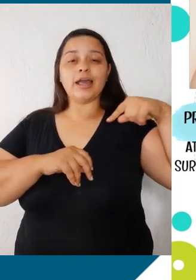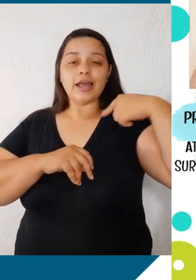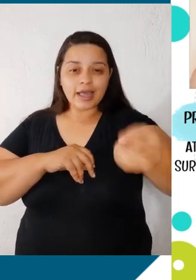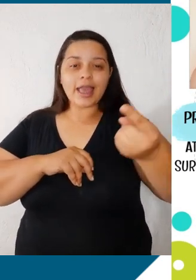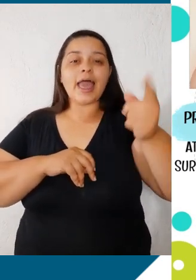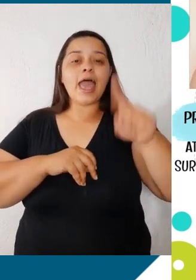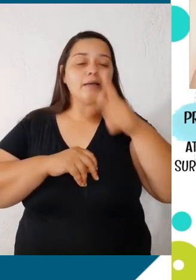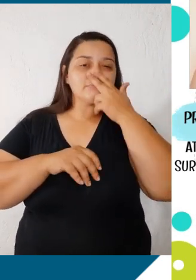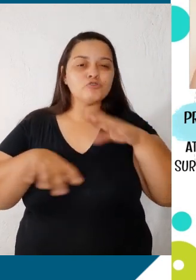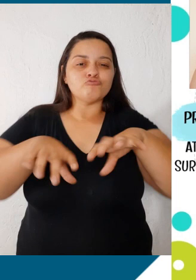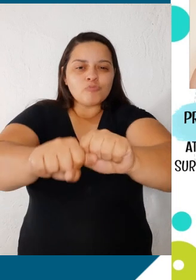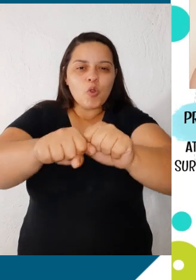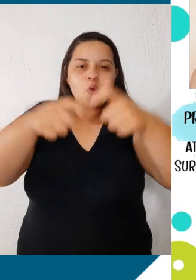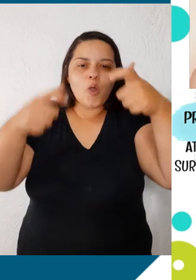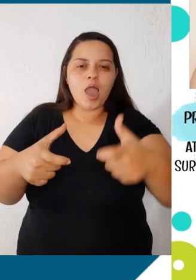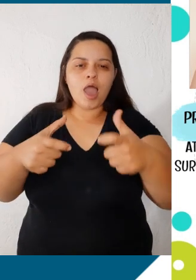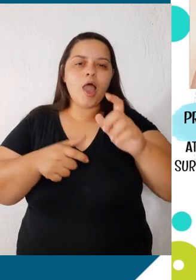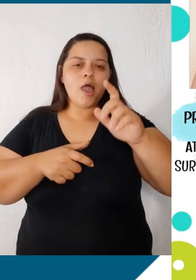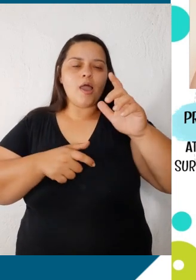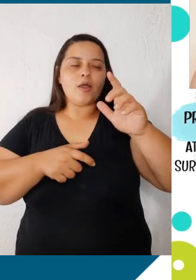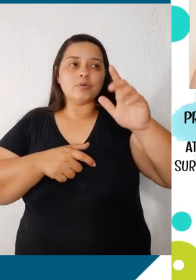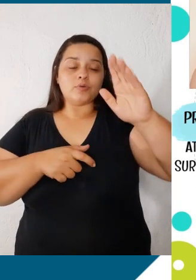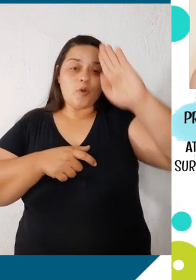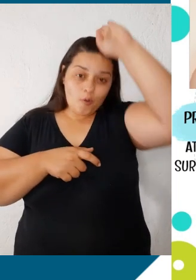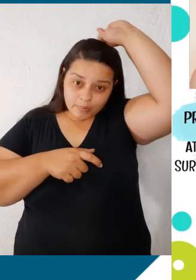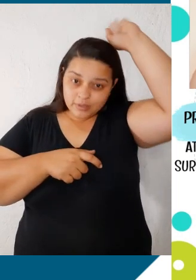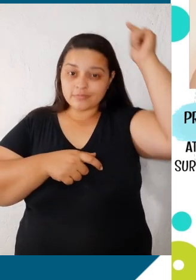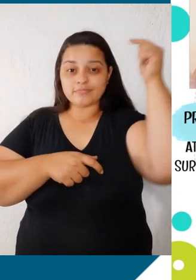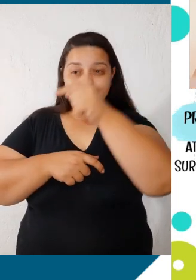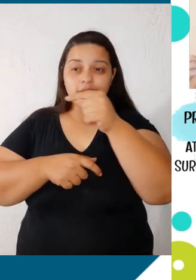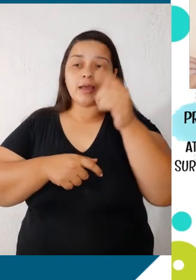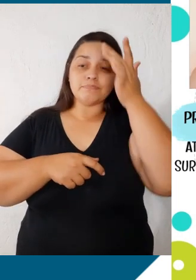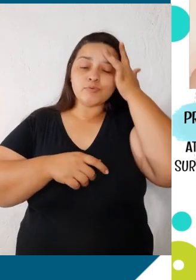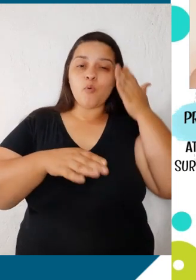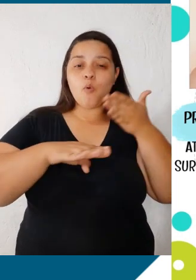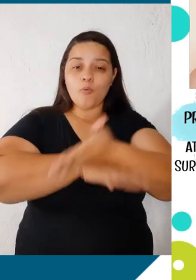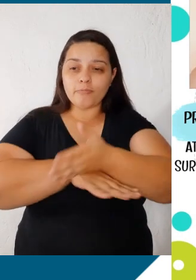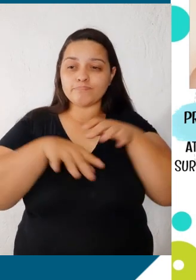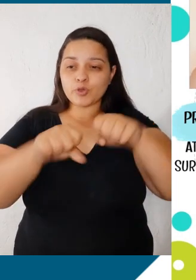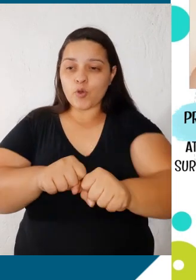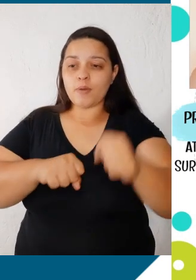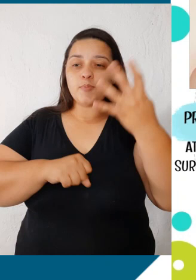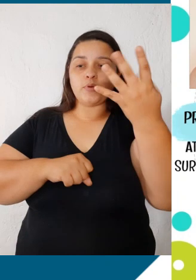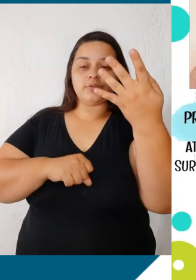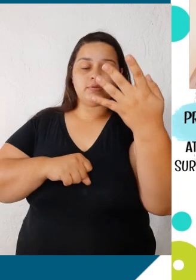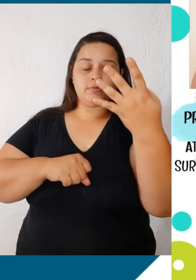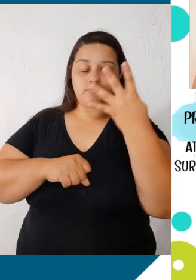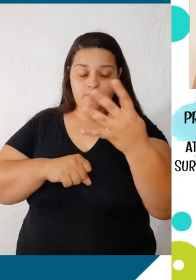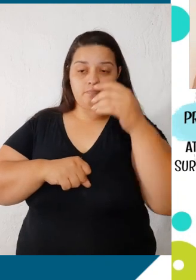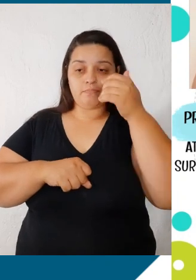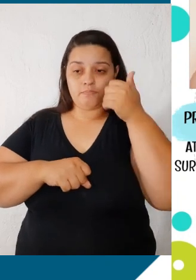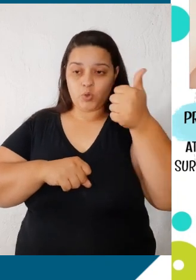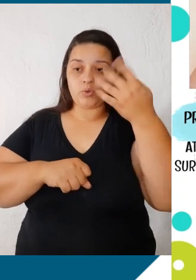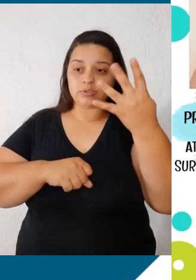a tomada da cidade de Roma, na Itália atual, por povos estrangeiros no ano de 476. Da